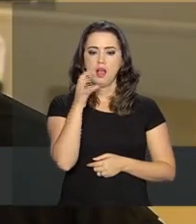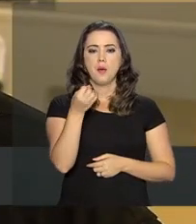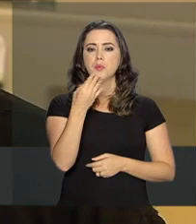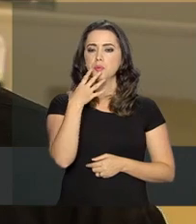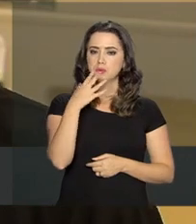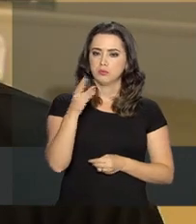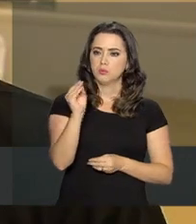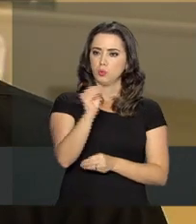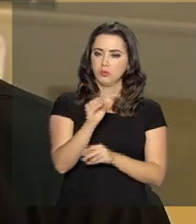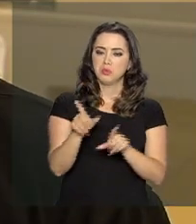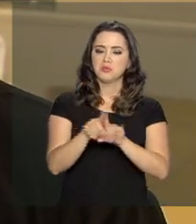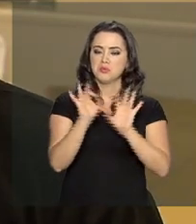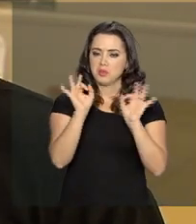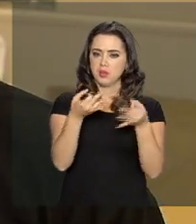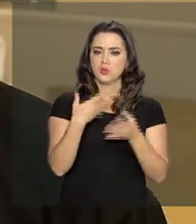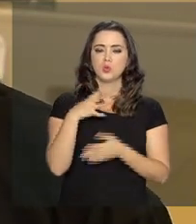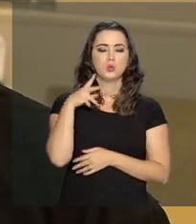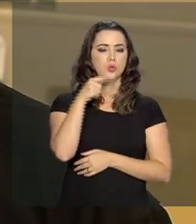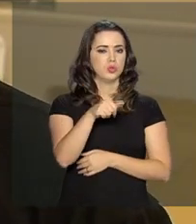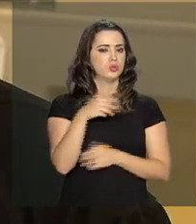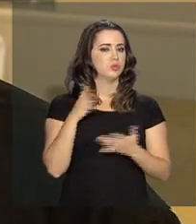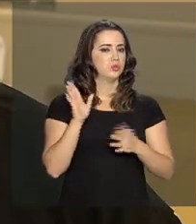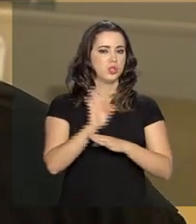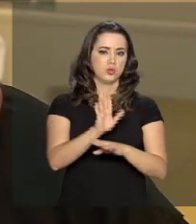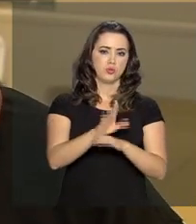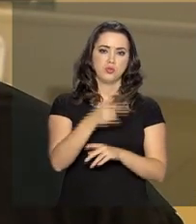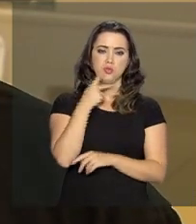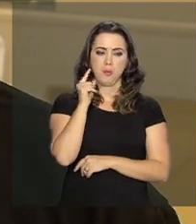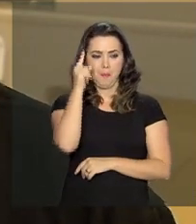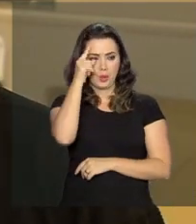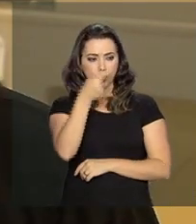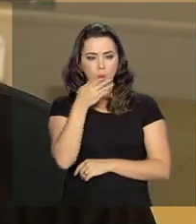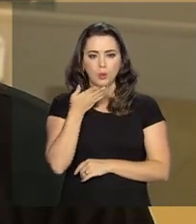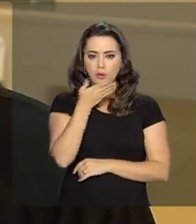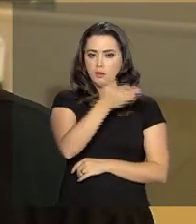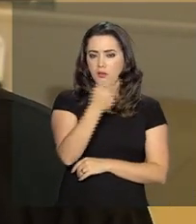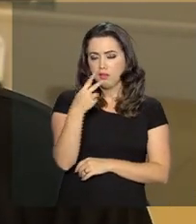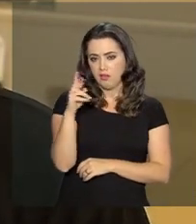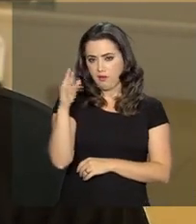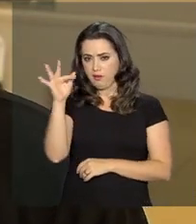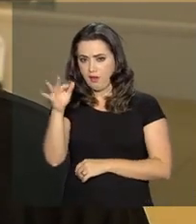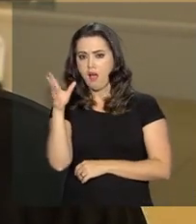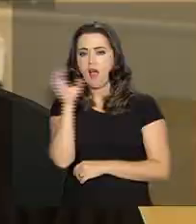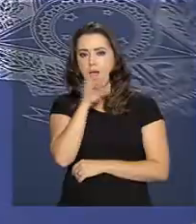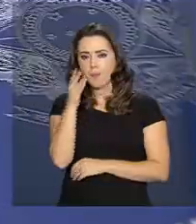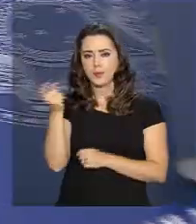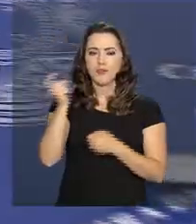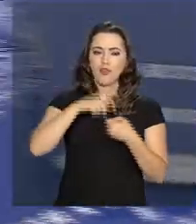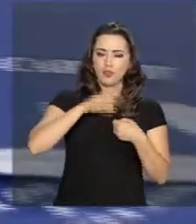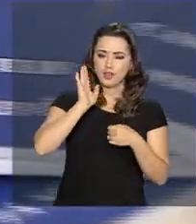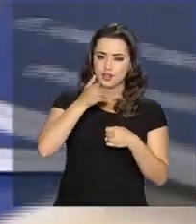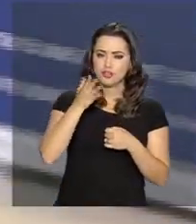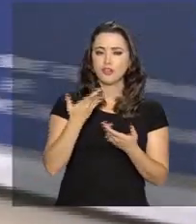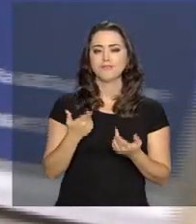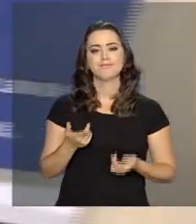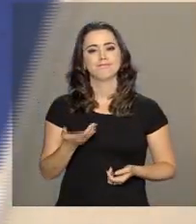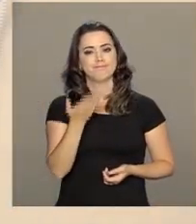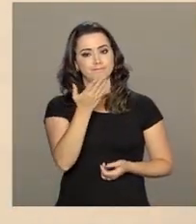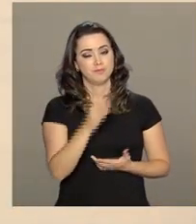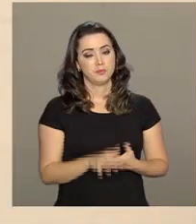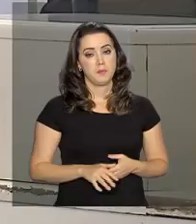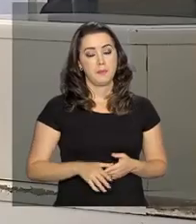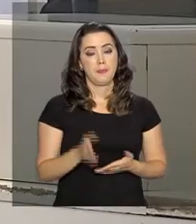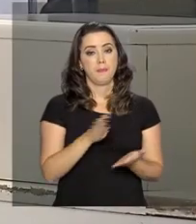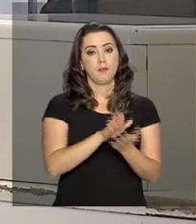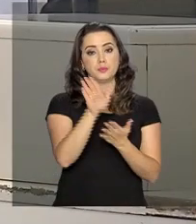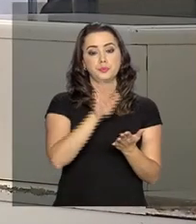por ela. E ela me deu todo o suporte, mandou ir lá na Receita Federal, fui rapidinho e já voltei. A emissão das carteiras de trabalho